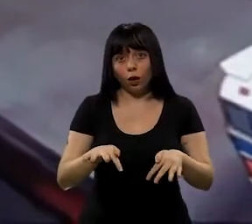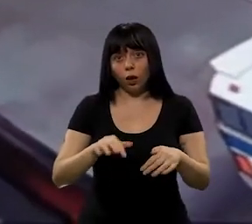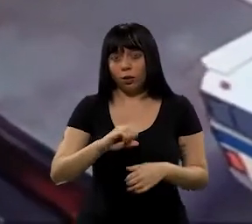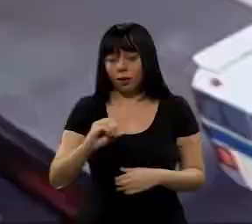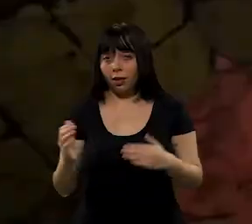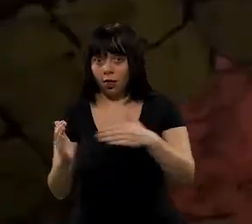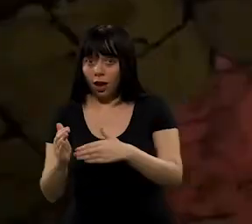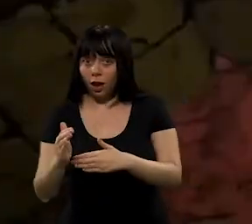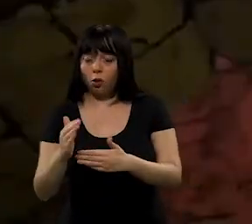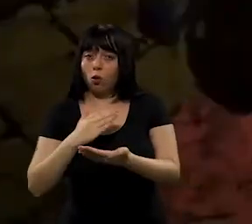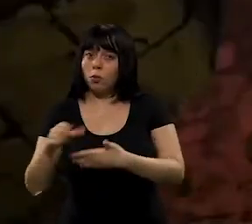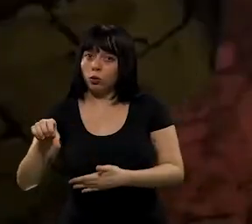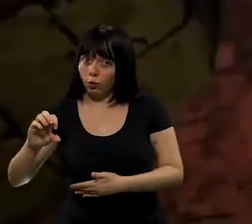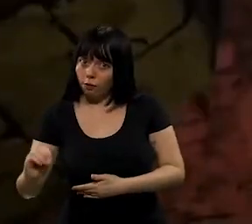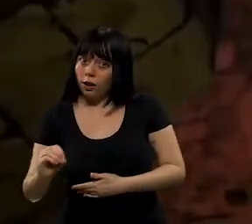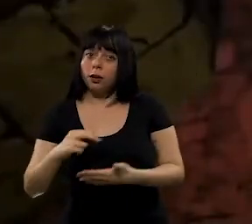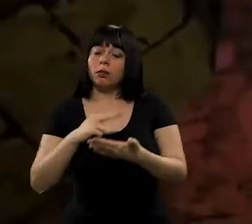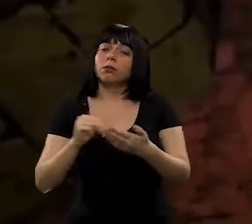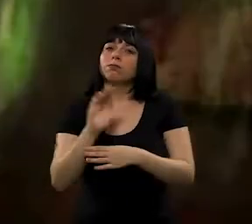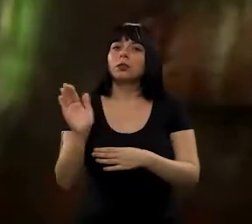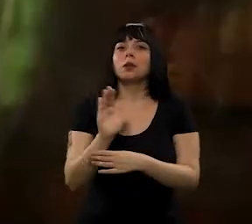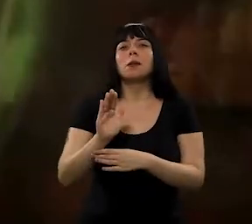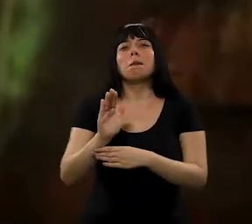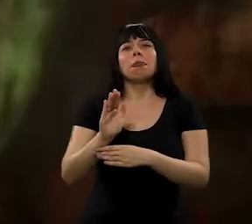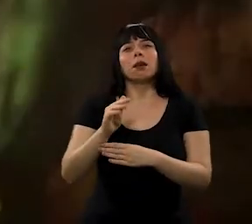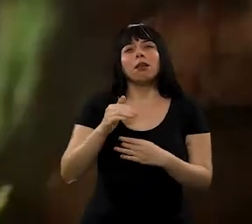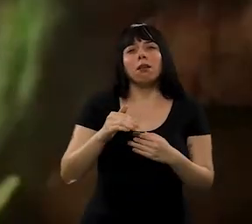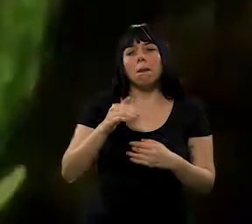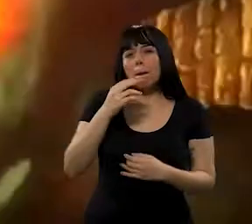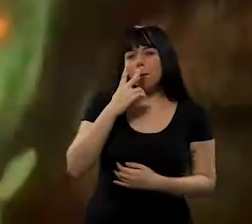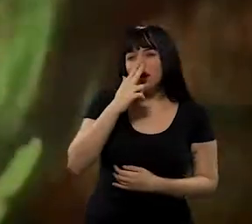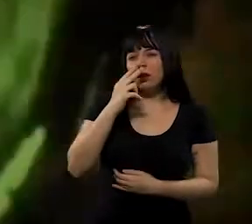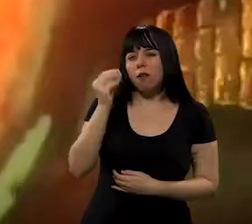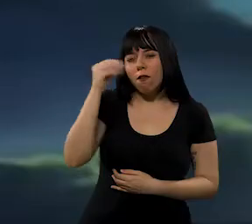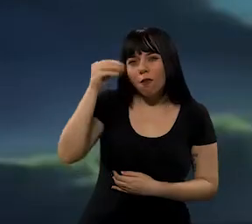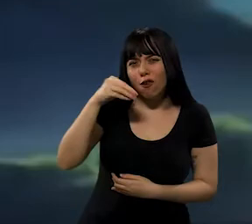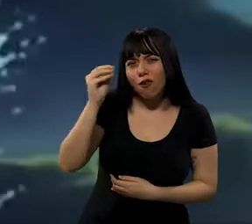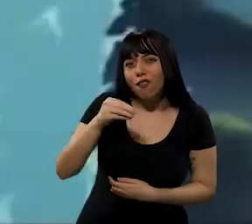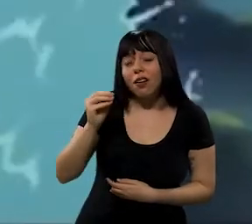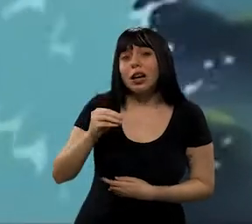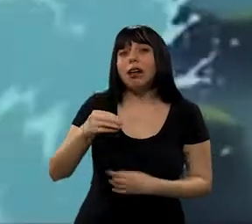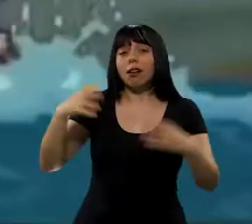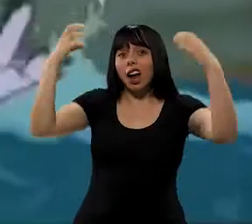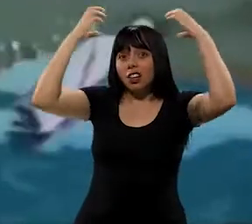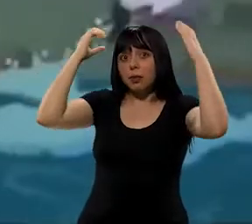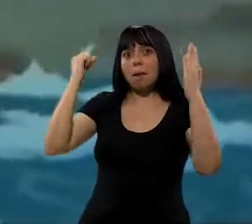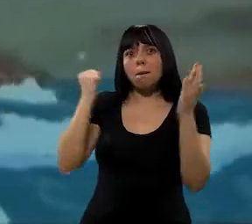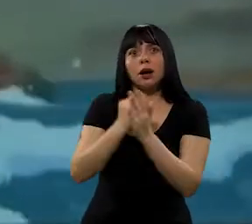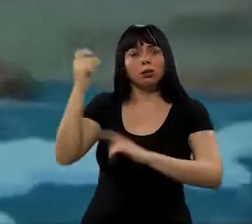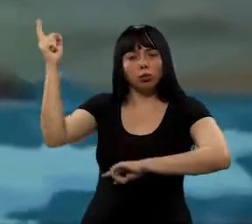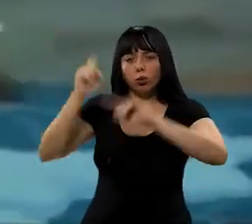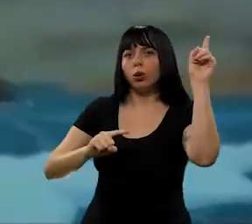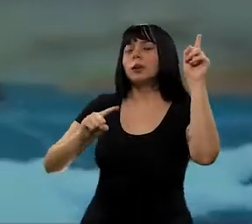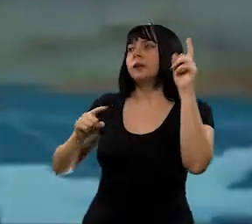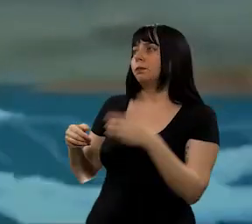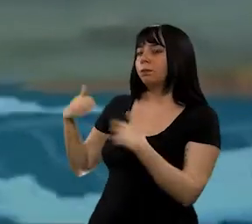dos 90, quando a animação tradicional parecia dar sinais de desgaste com o público de cinema, a Disney marca seu renascimento com produções